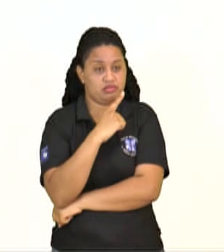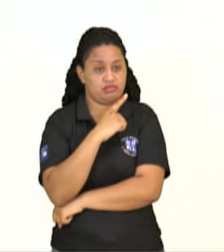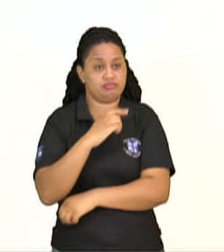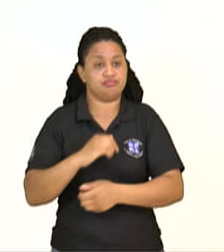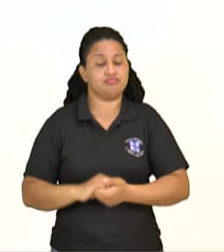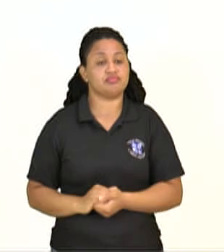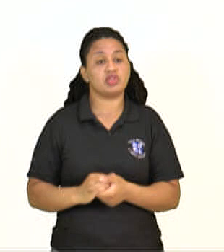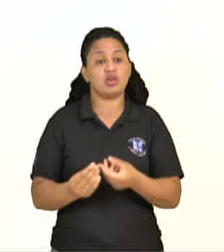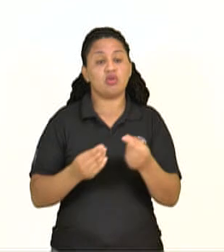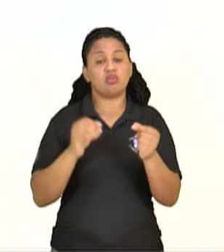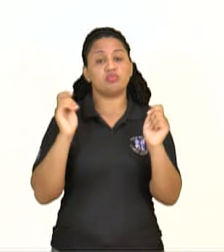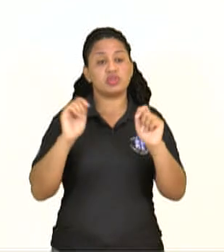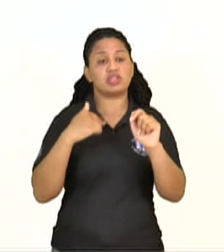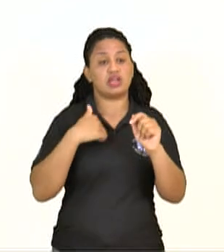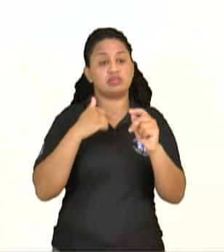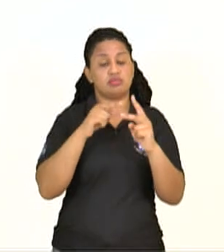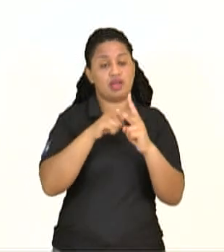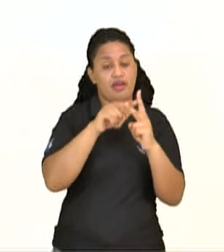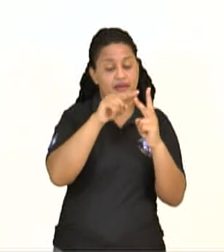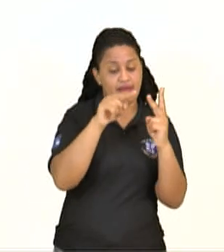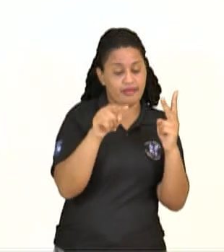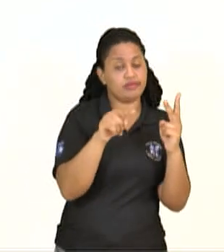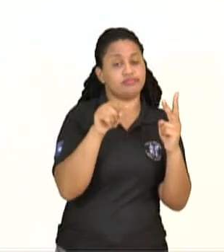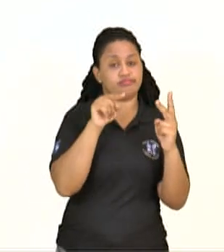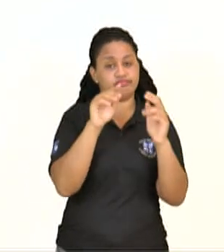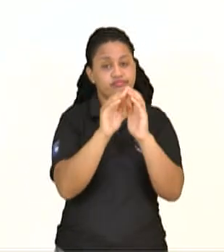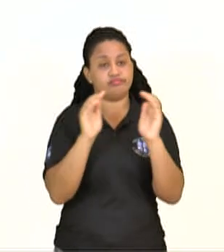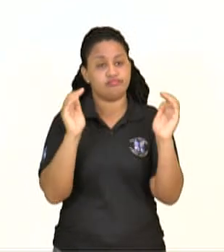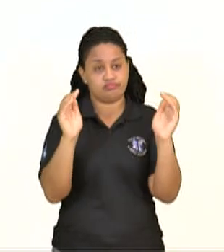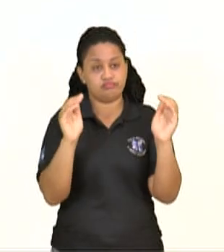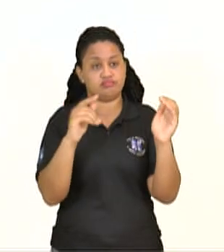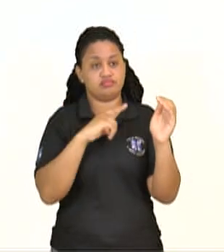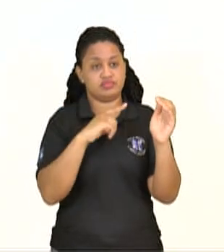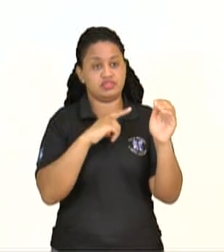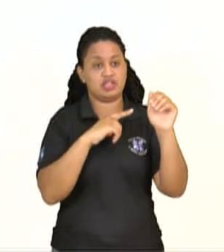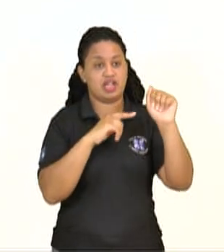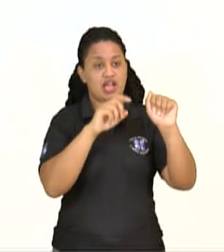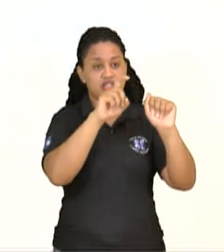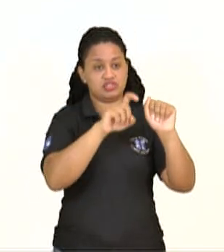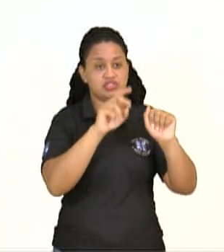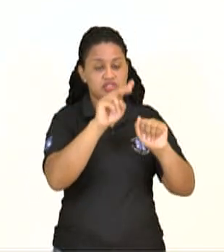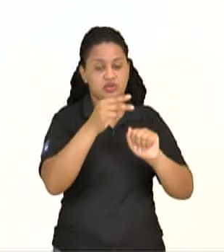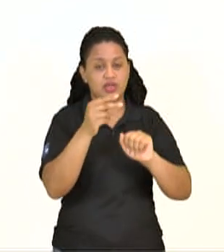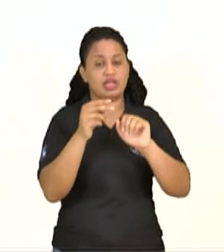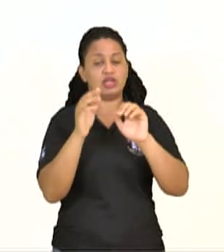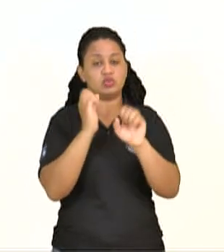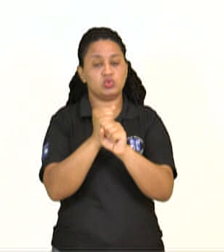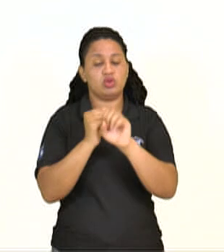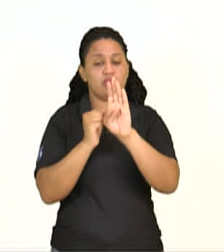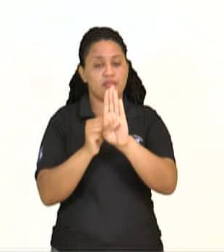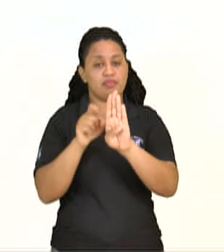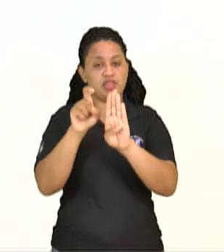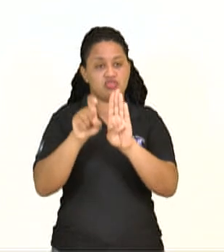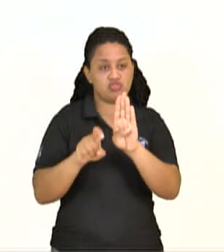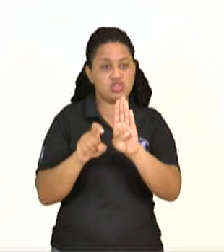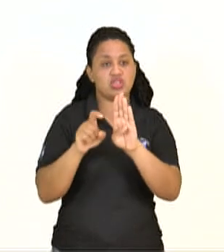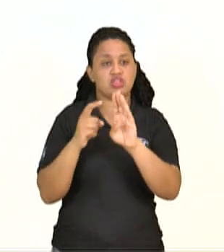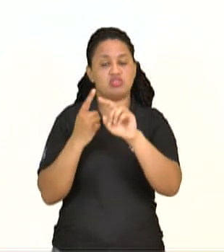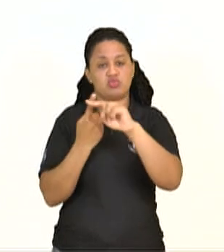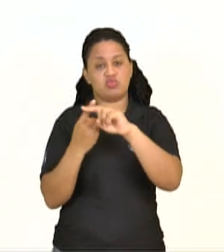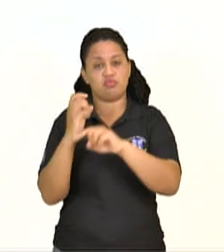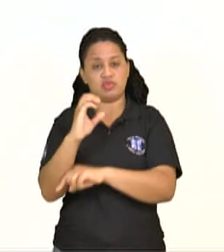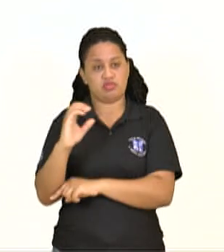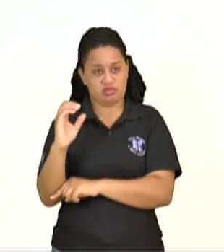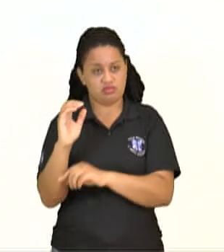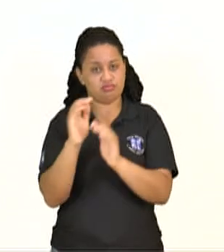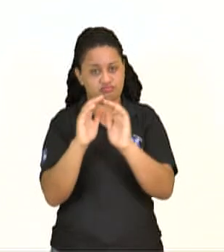e o produto das raízes de uma equação, que tem essa equação ax ao quadrado mais bx mais c igual a zero, isso é a